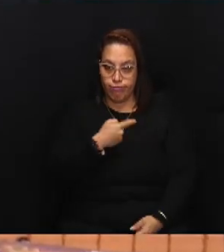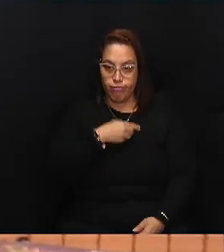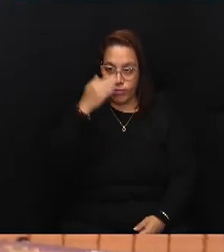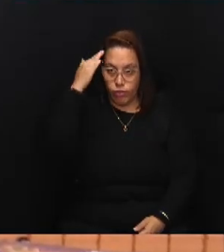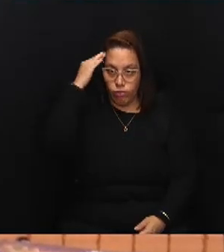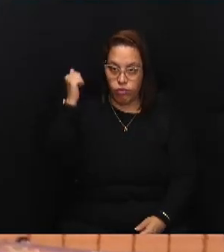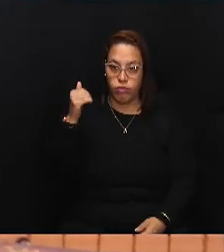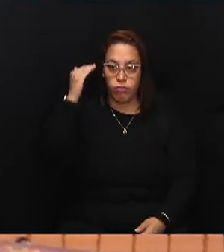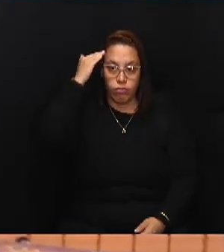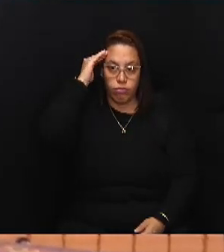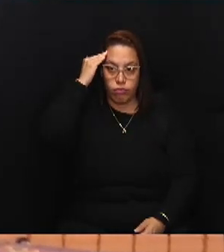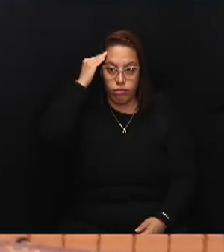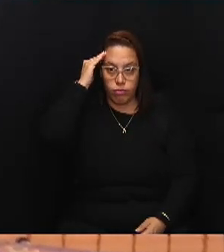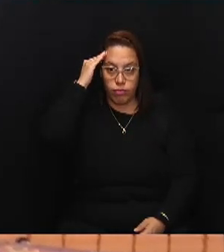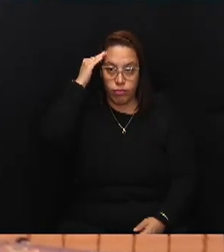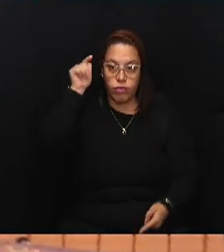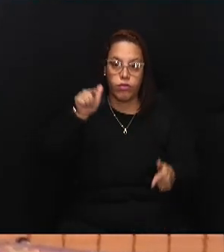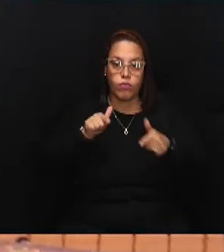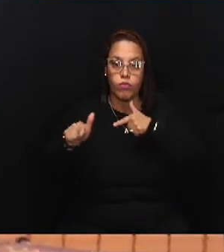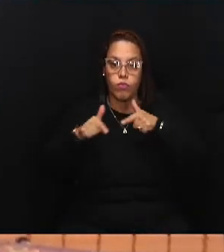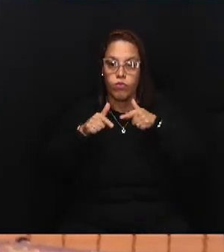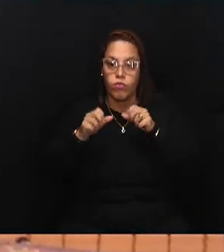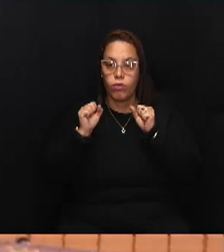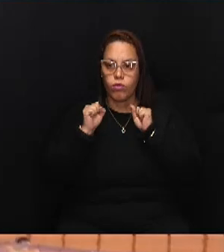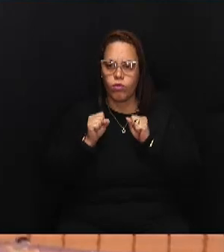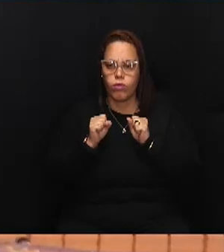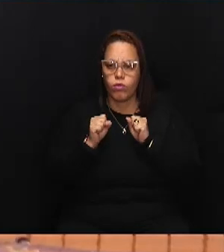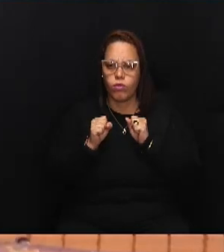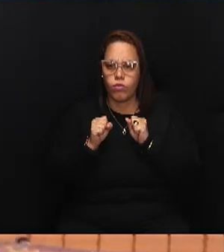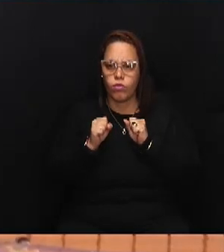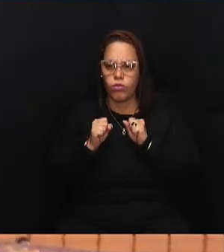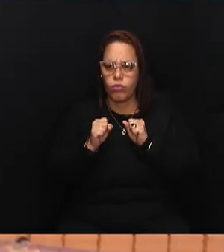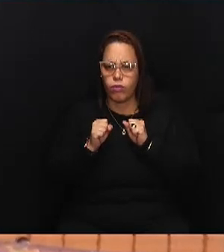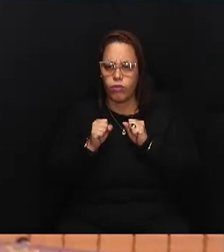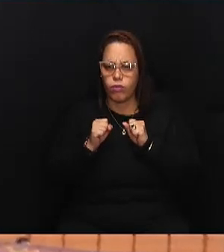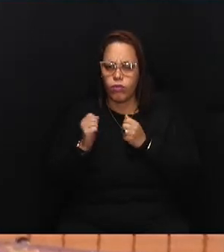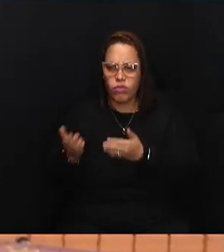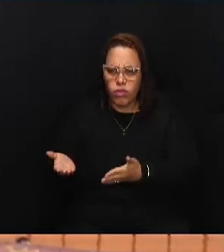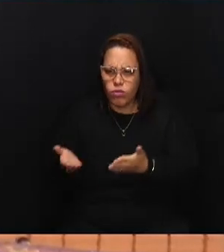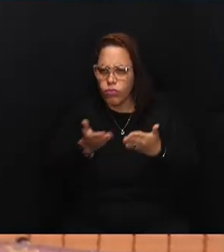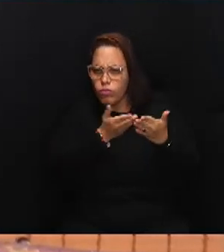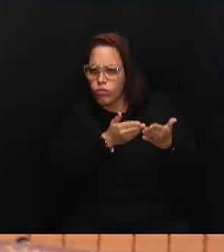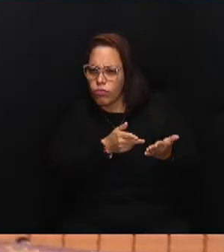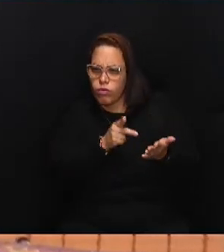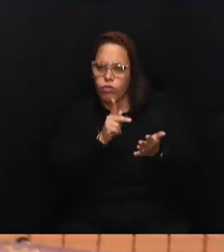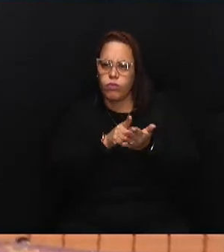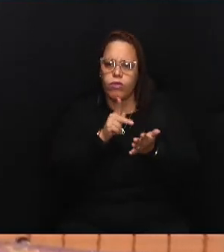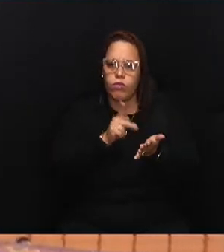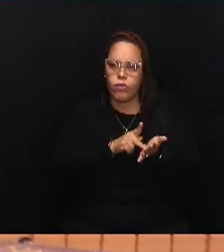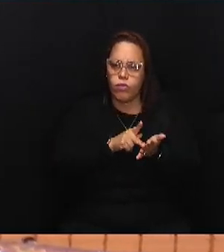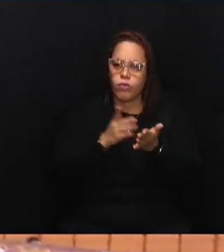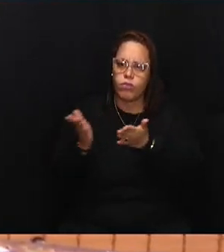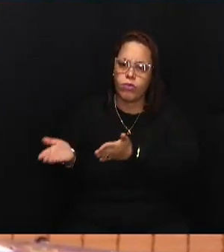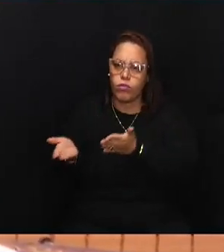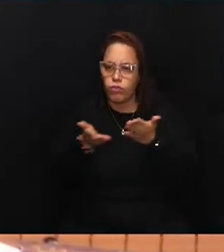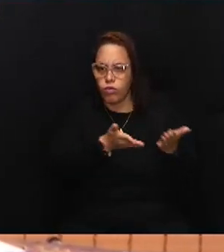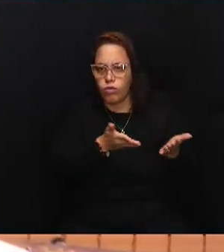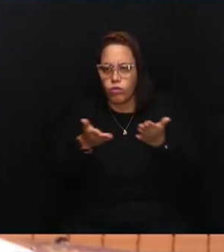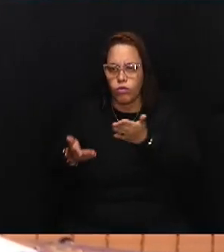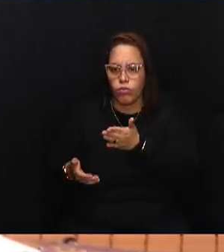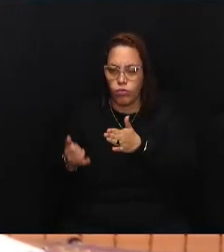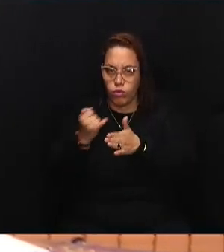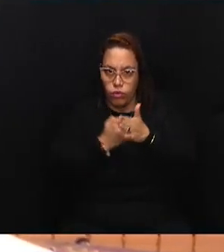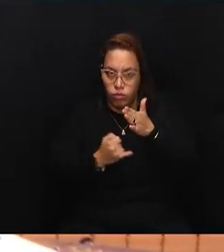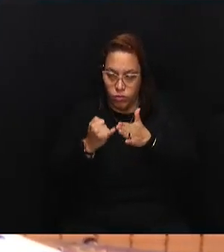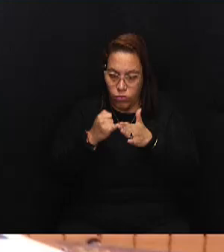entender, né, o trabalho de vocês, para que a gente possa seguir o caminho e trazer, realmente. E aí fazer o convite também, né, para as entidades, vir